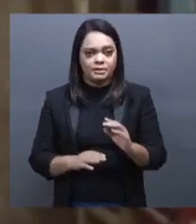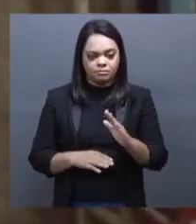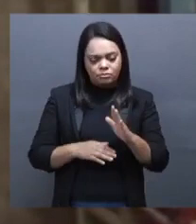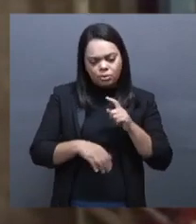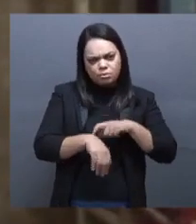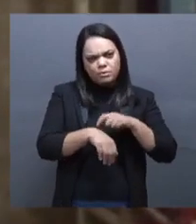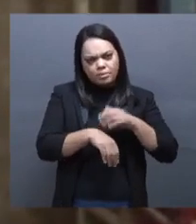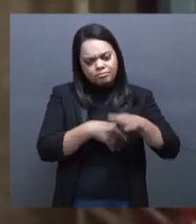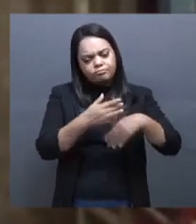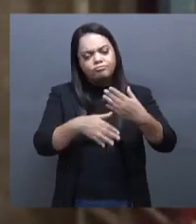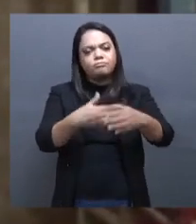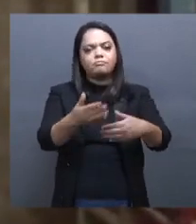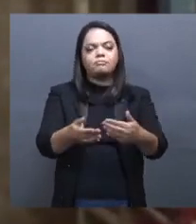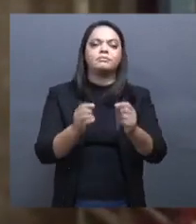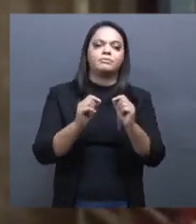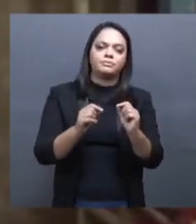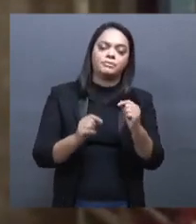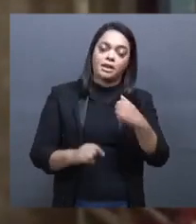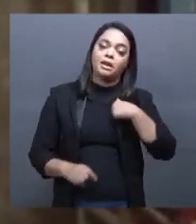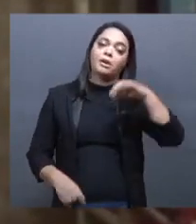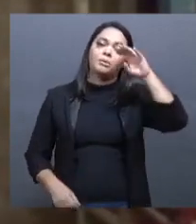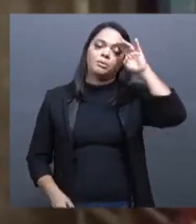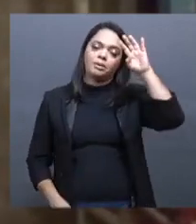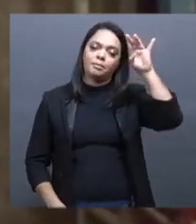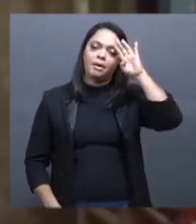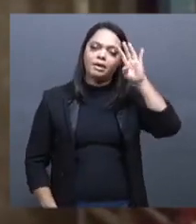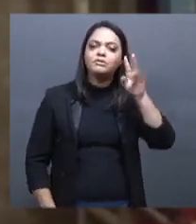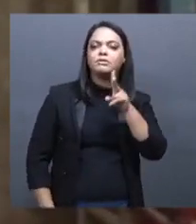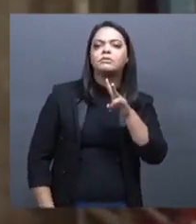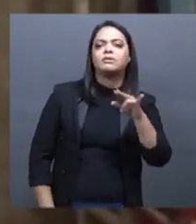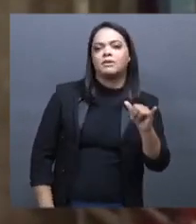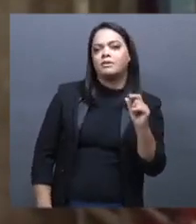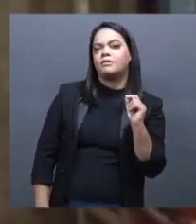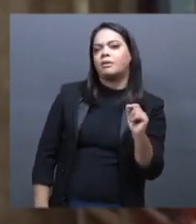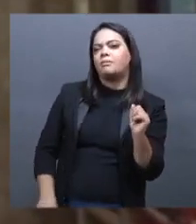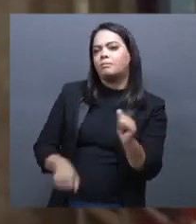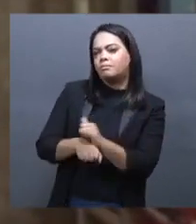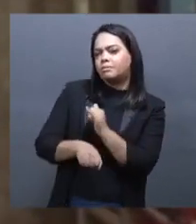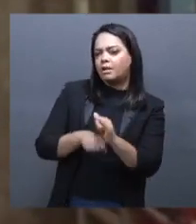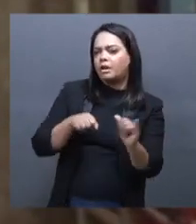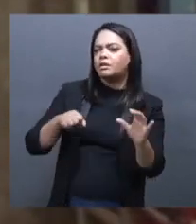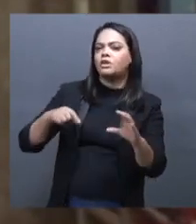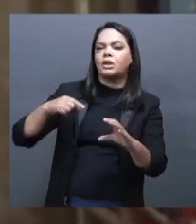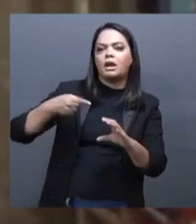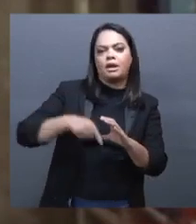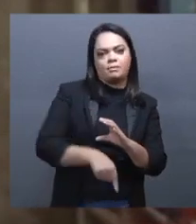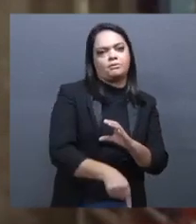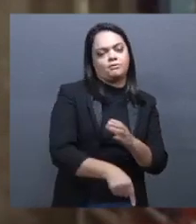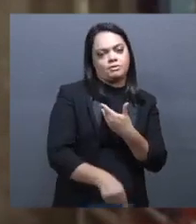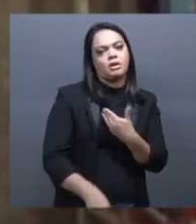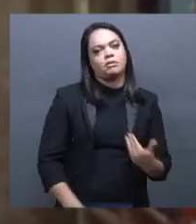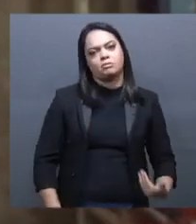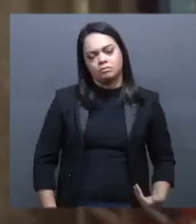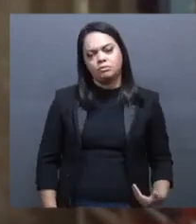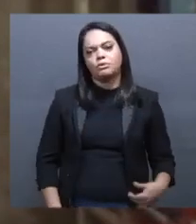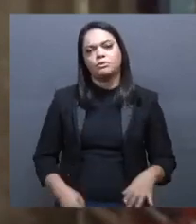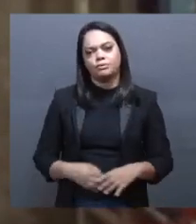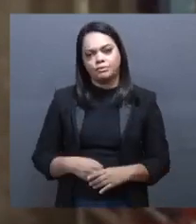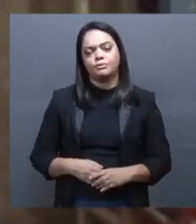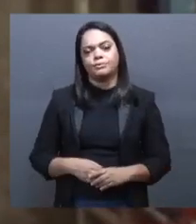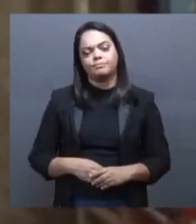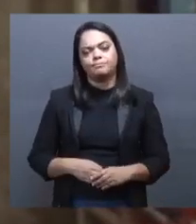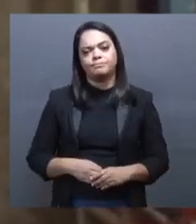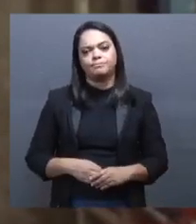tempo passar, eu imagino que essas medidas tendem a ser aprofundadas, tá?